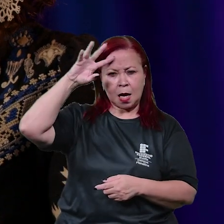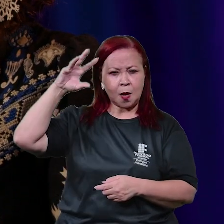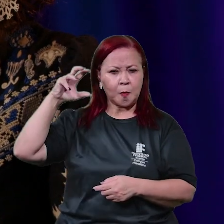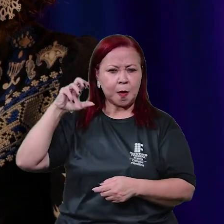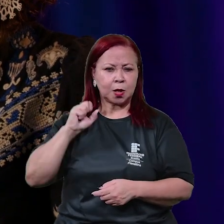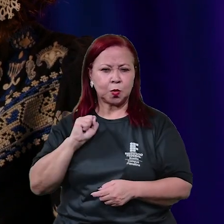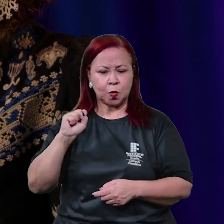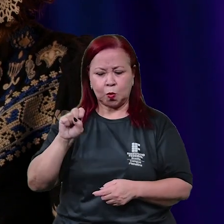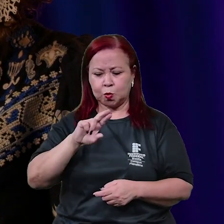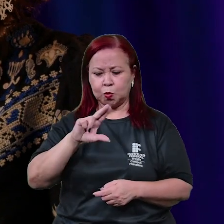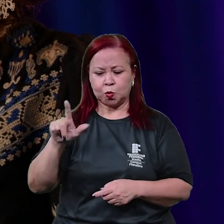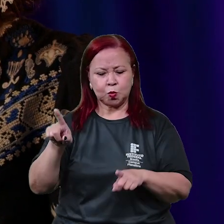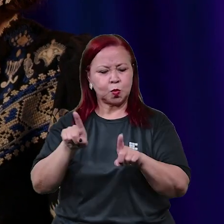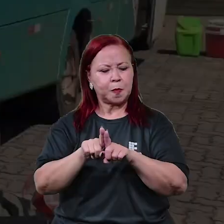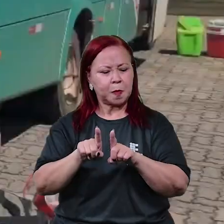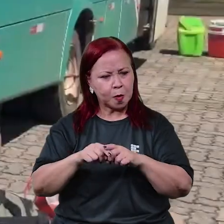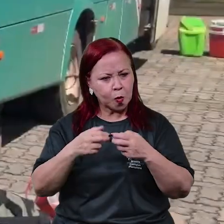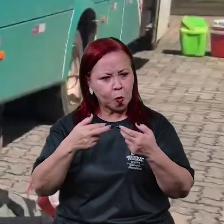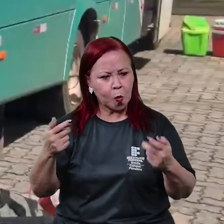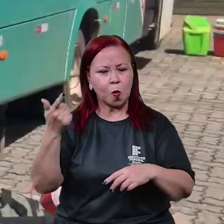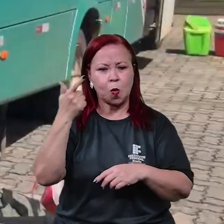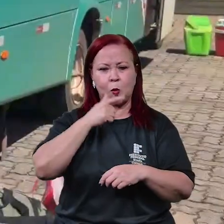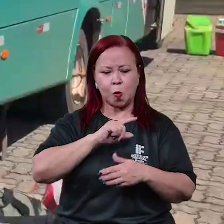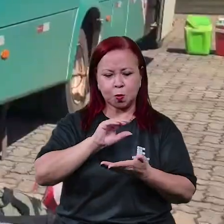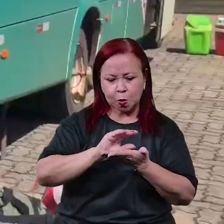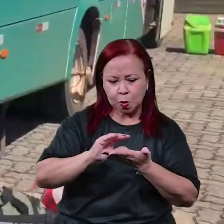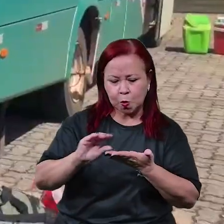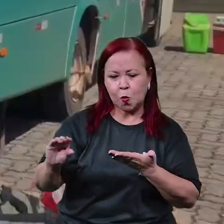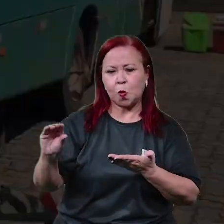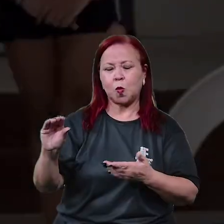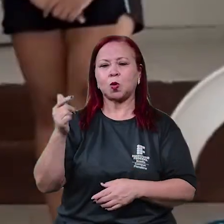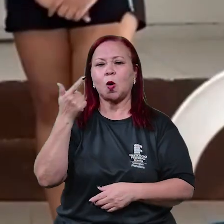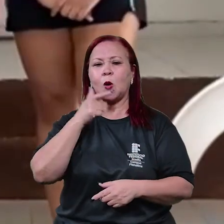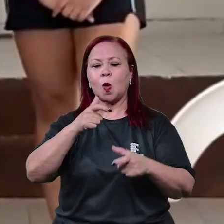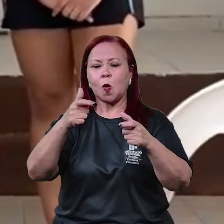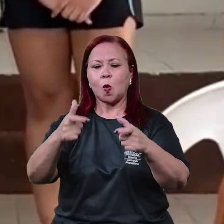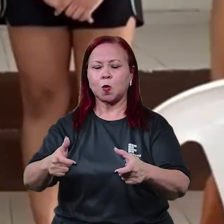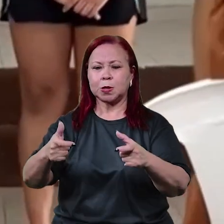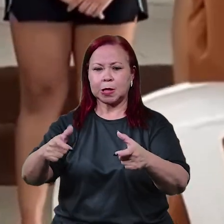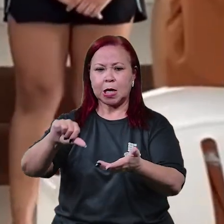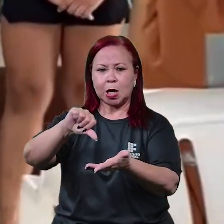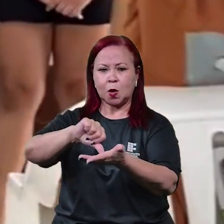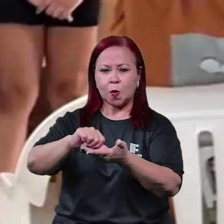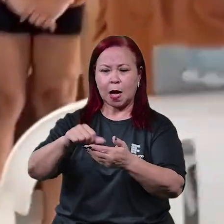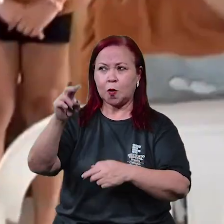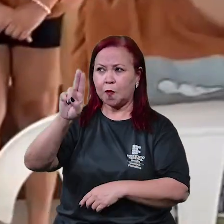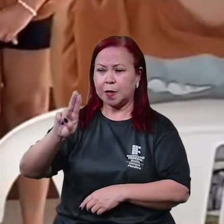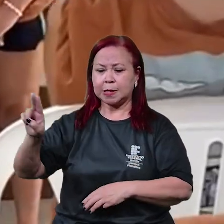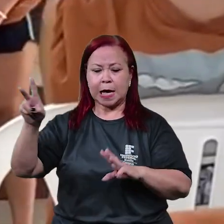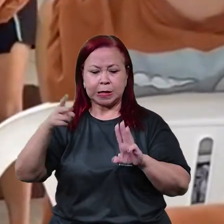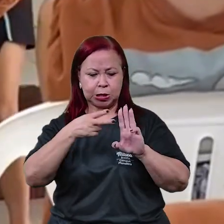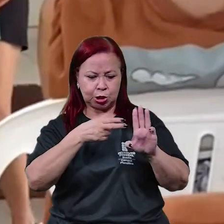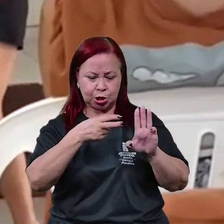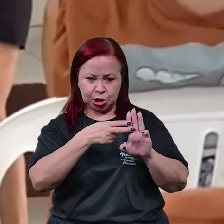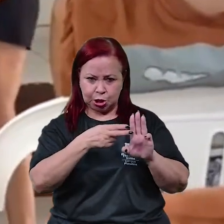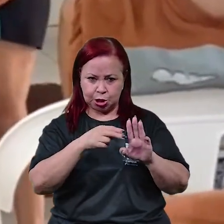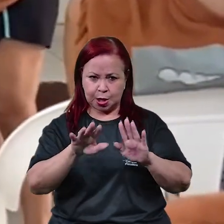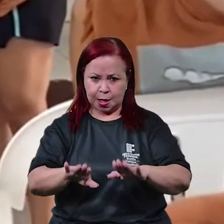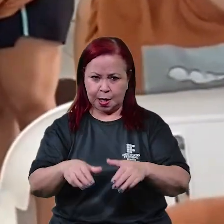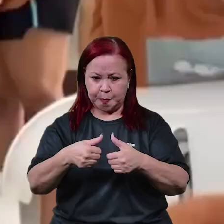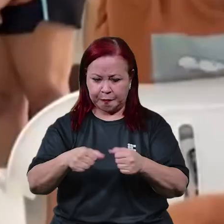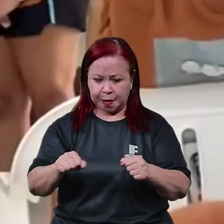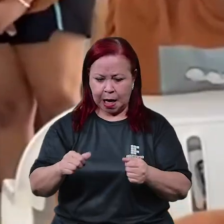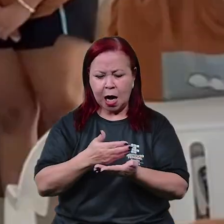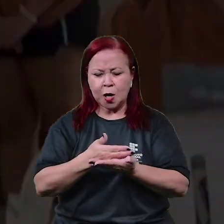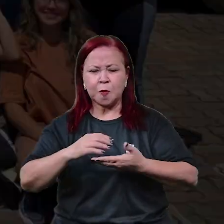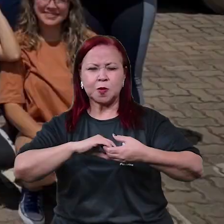Aquidauana, no Mato Grosso do Sul. E a mesma coisa, conseguiram recursos, conseguiram alojamento numa universidade